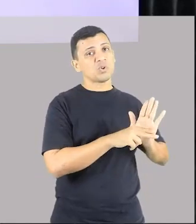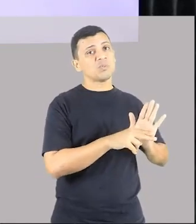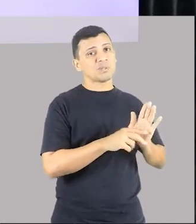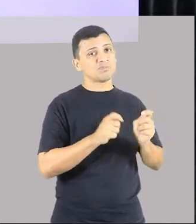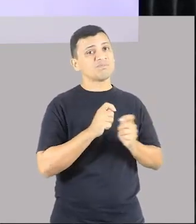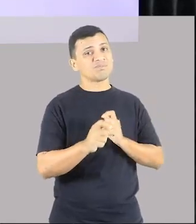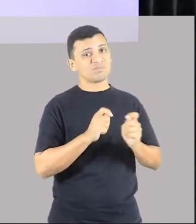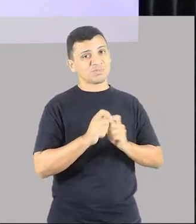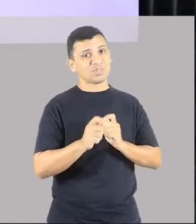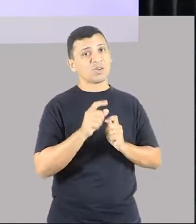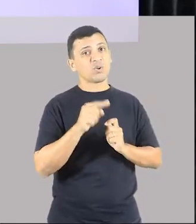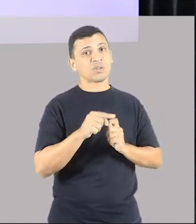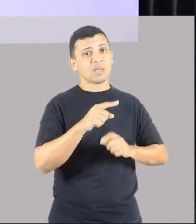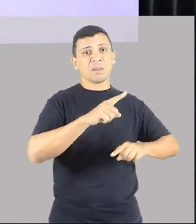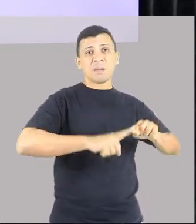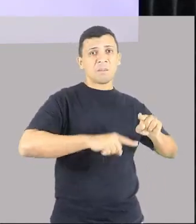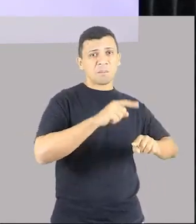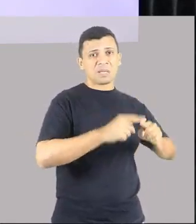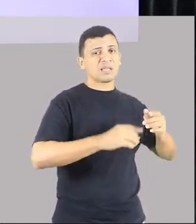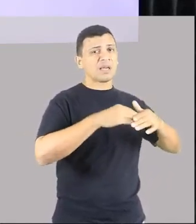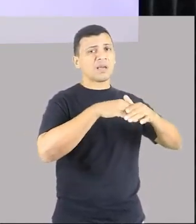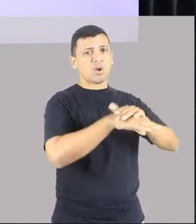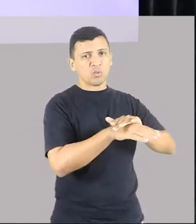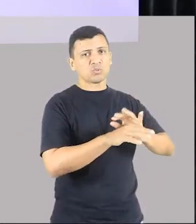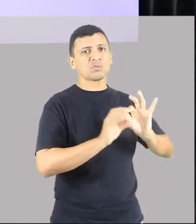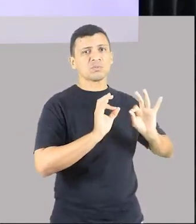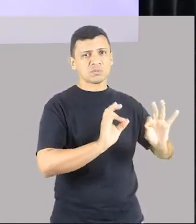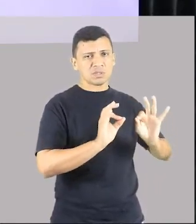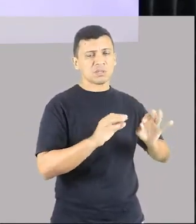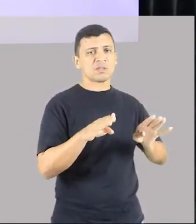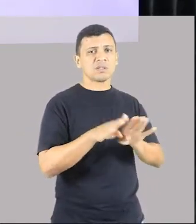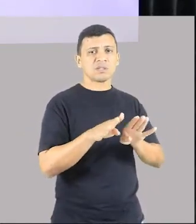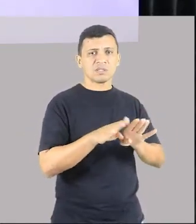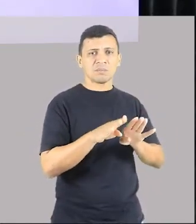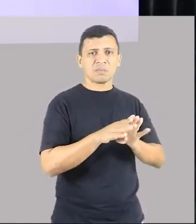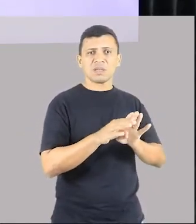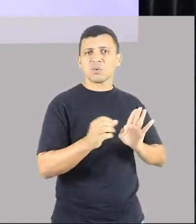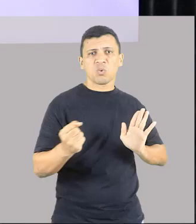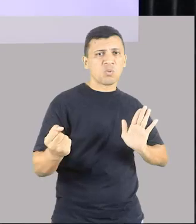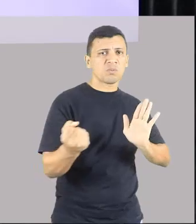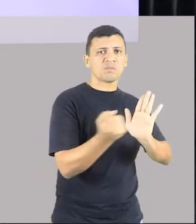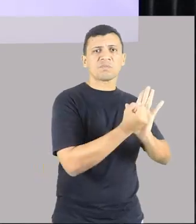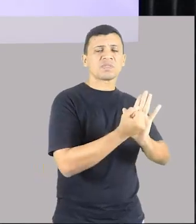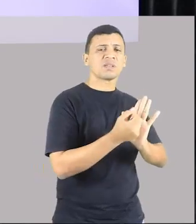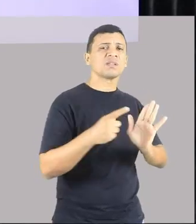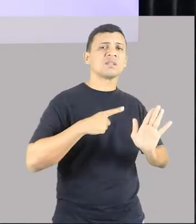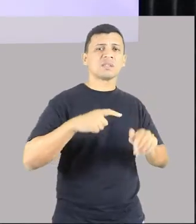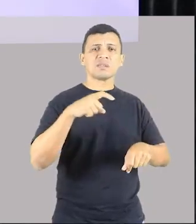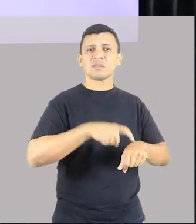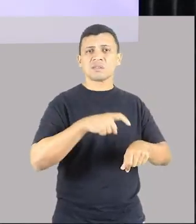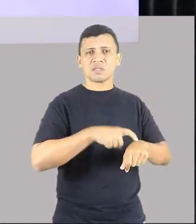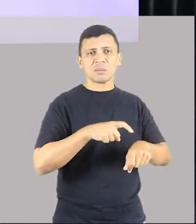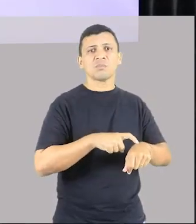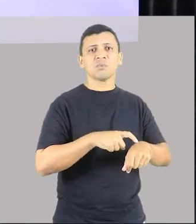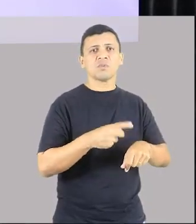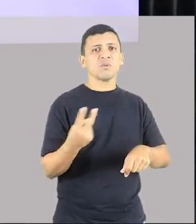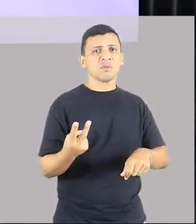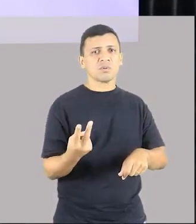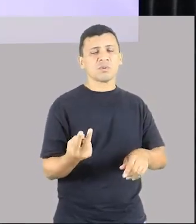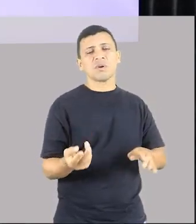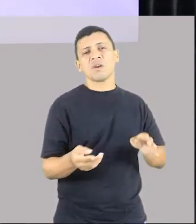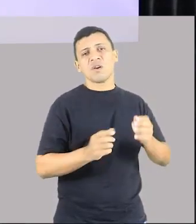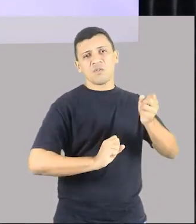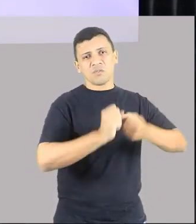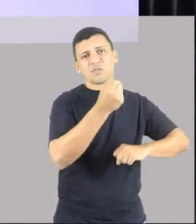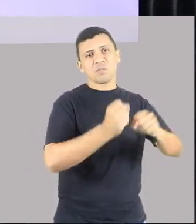administrativa, que era de manter os materiais acondicionados, que era de manter o registro do prazo de validade, do prazo que o produto foi